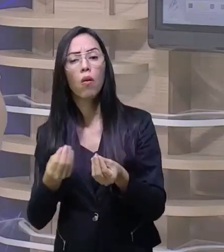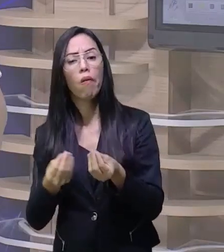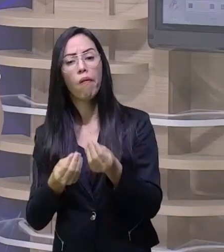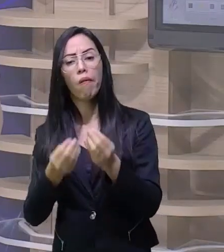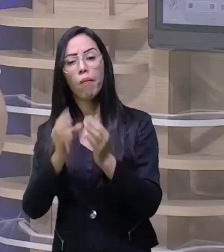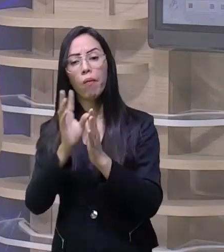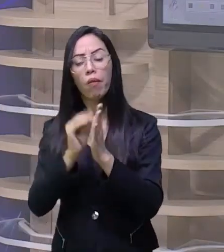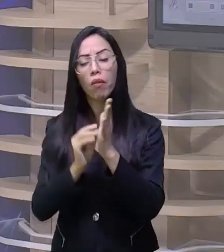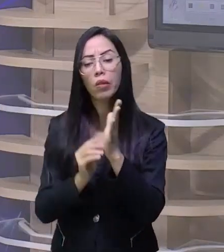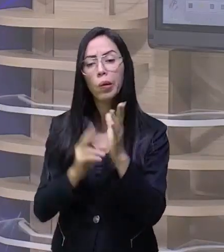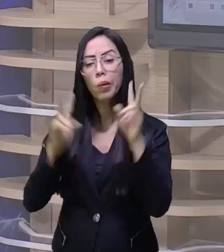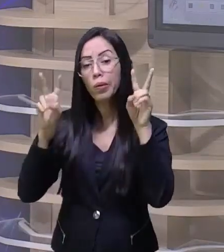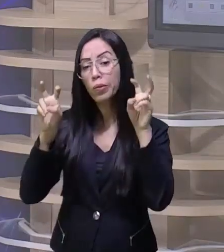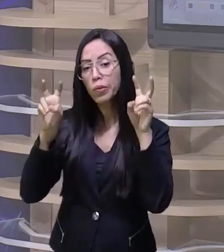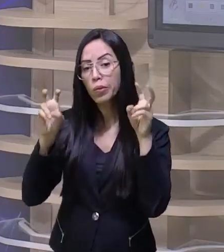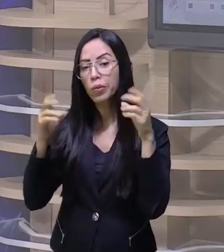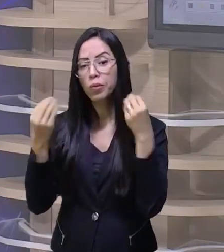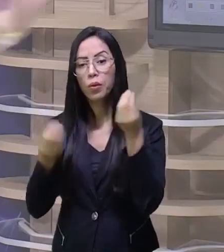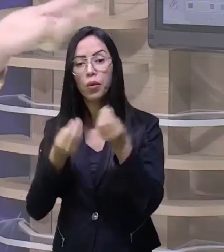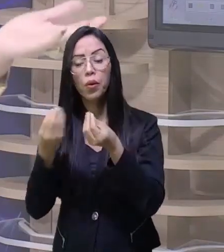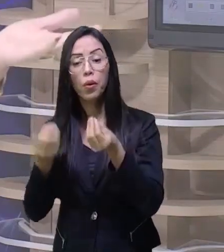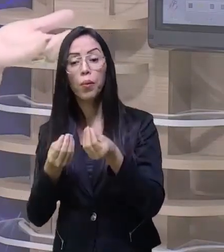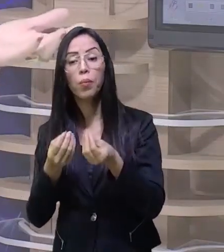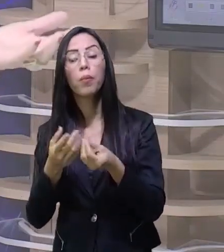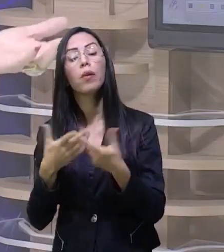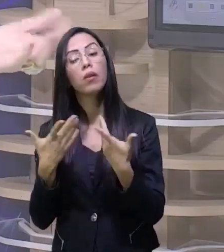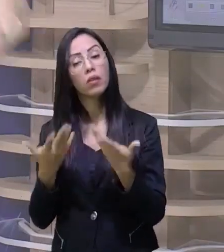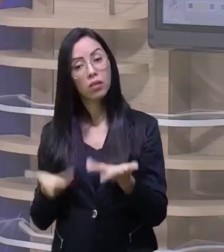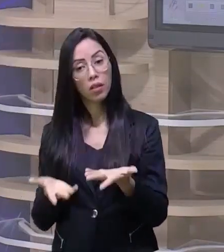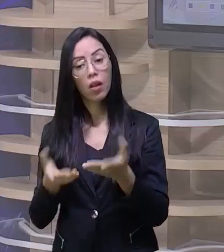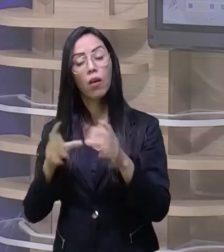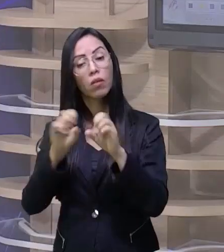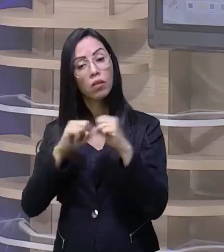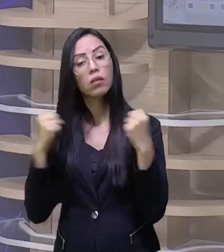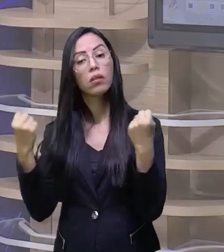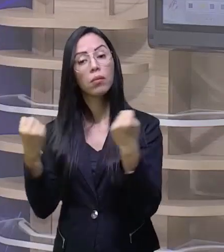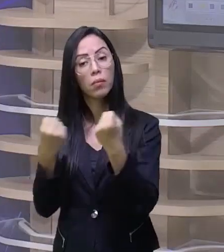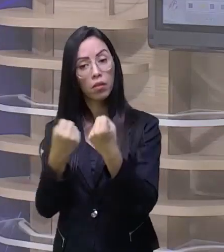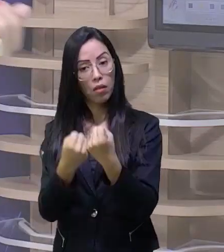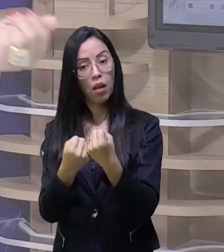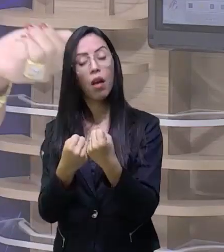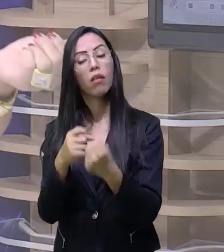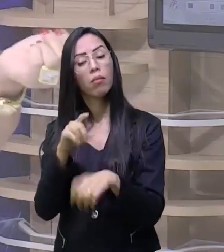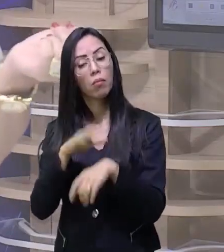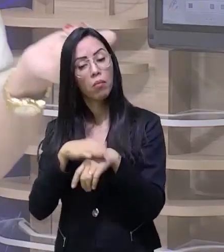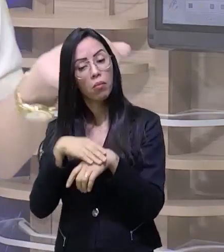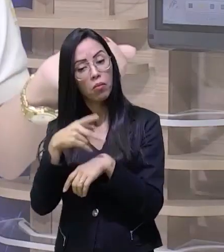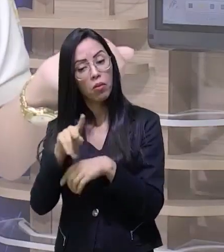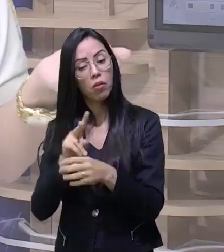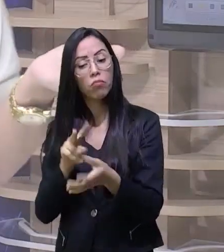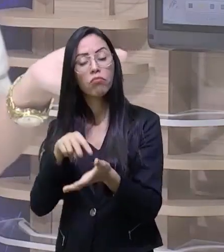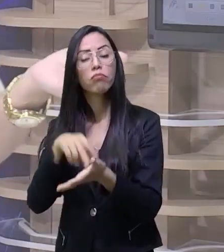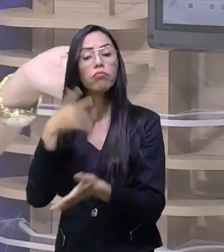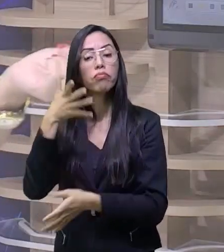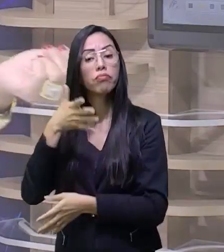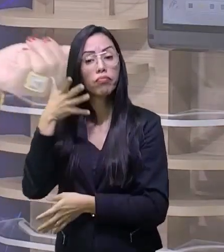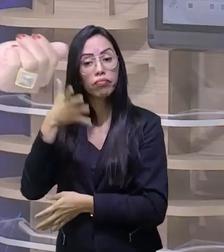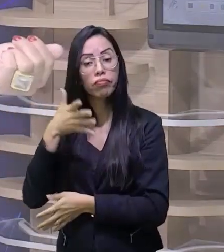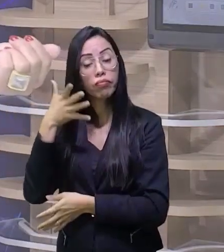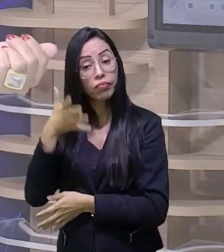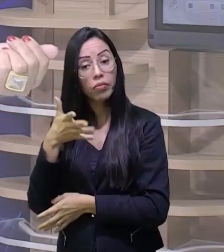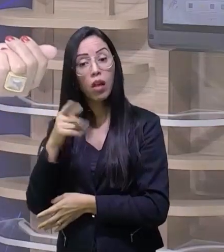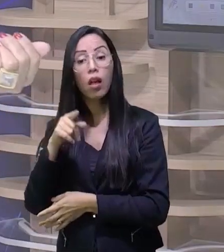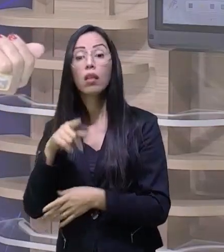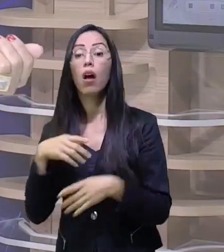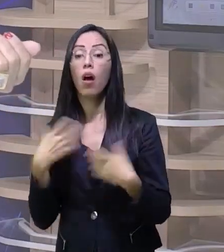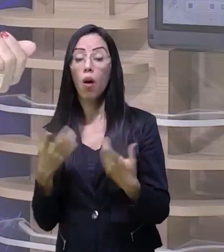passo. Então, esse formato, ele funciona assim, gente, é uma apresentação. Isso trabalha muito a questão da habilidade da escrita